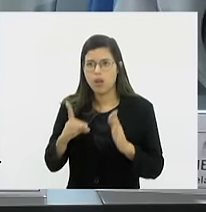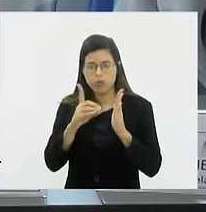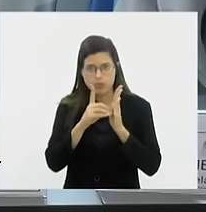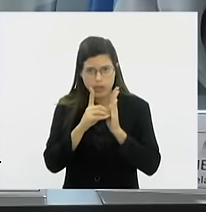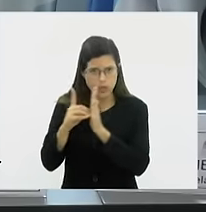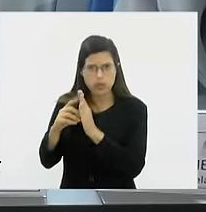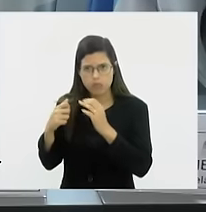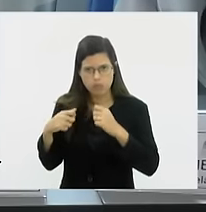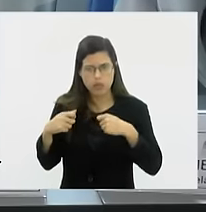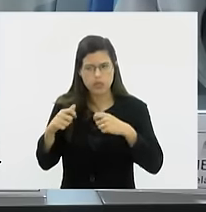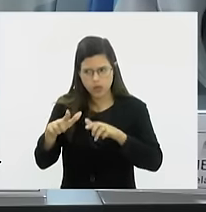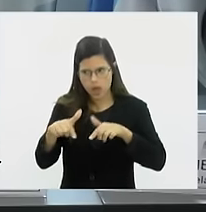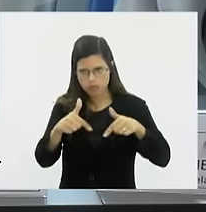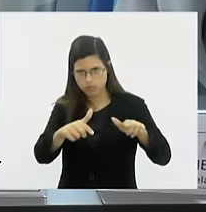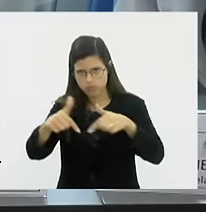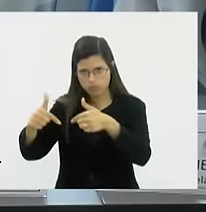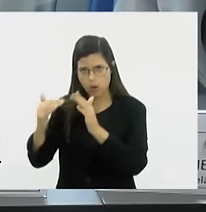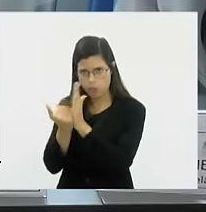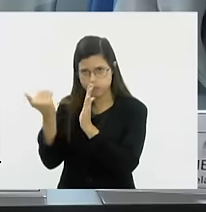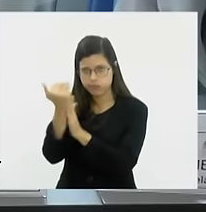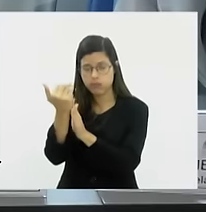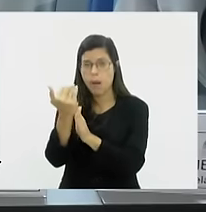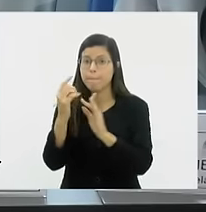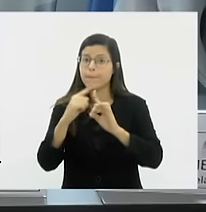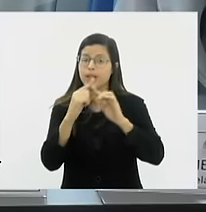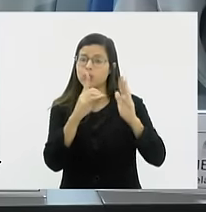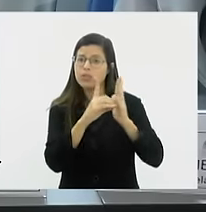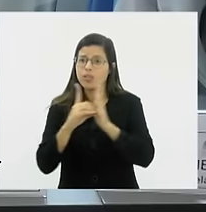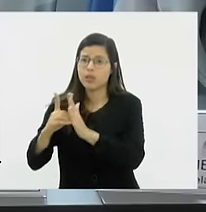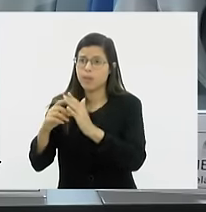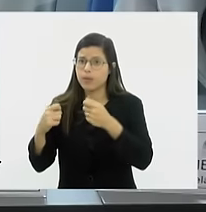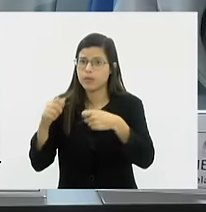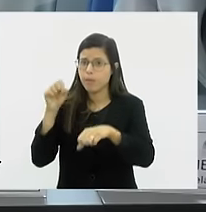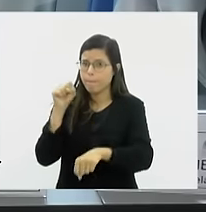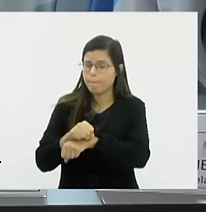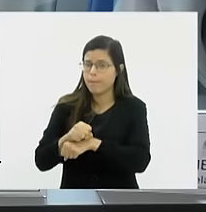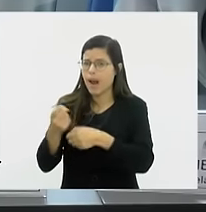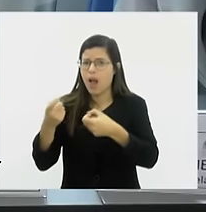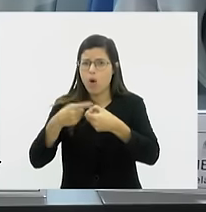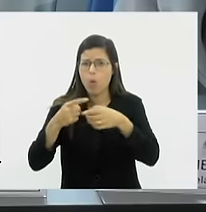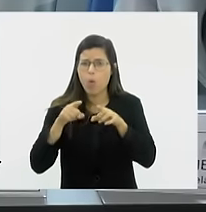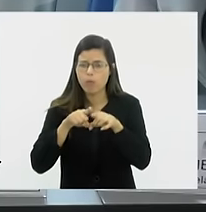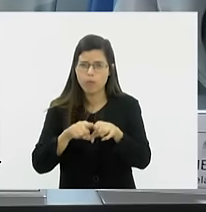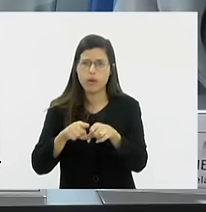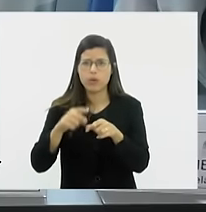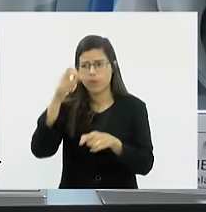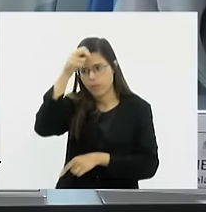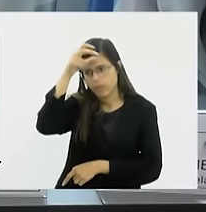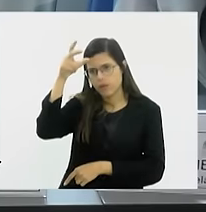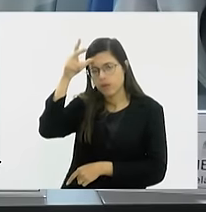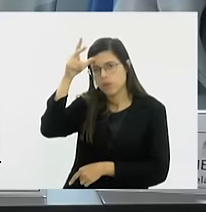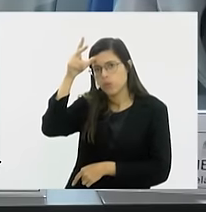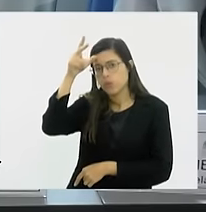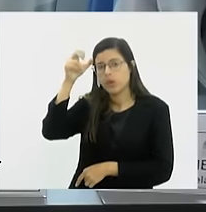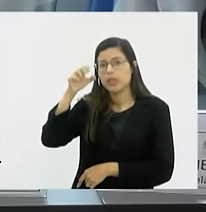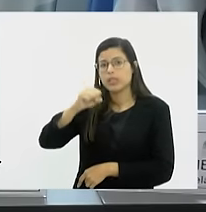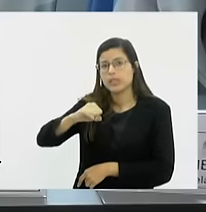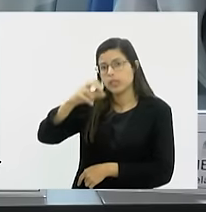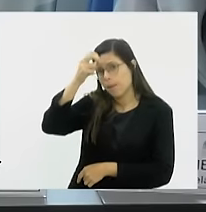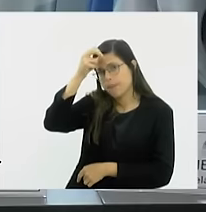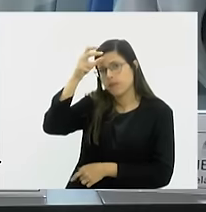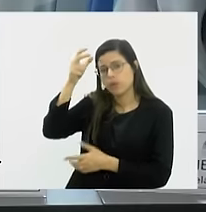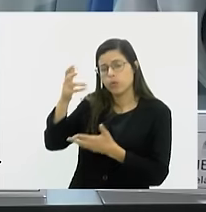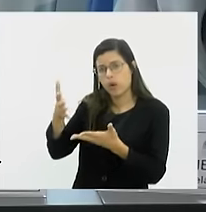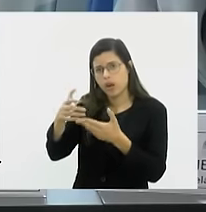aumentem, mas que o DETRAN, pelo amor de Deus, pare com os convênios com prefeituras. Se a prefeitura quer fazer a sua operação,